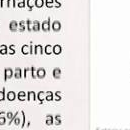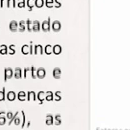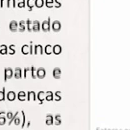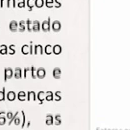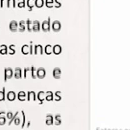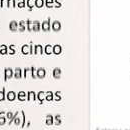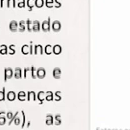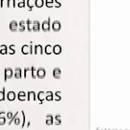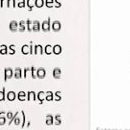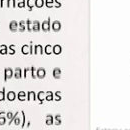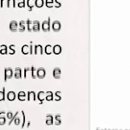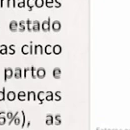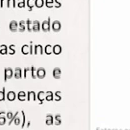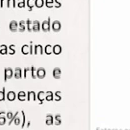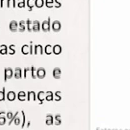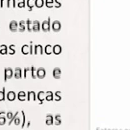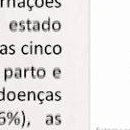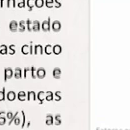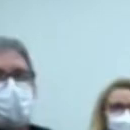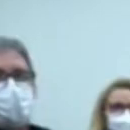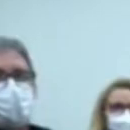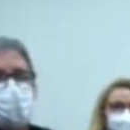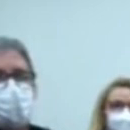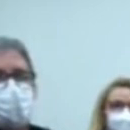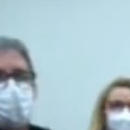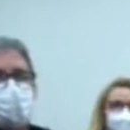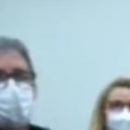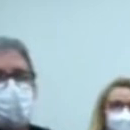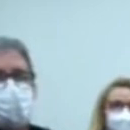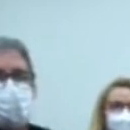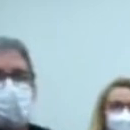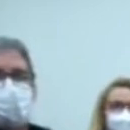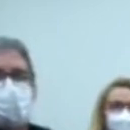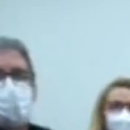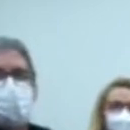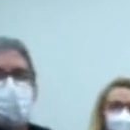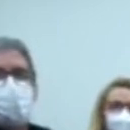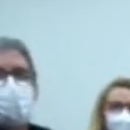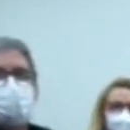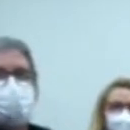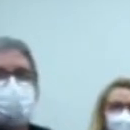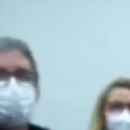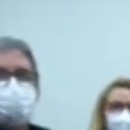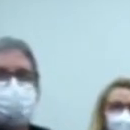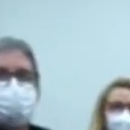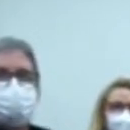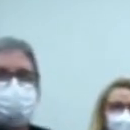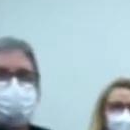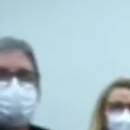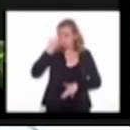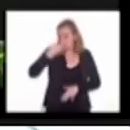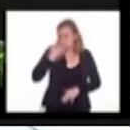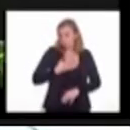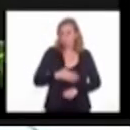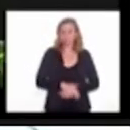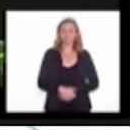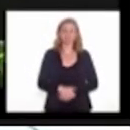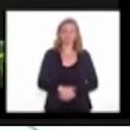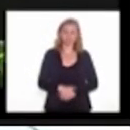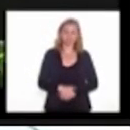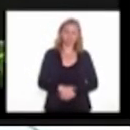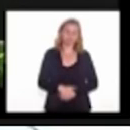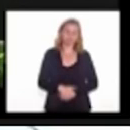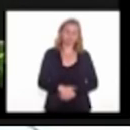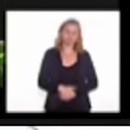doenças infecciosas e parasitárias oito por cento foram causadas por doenças do aparelho respiratório o